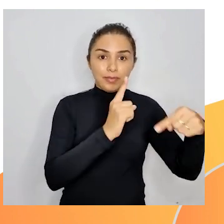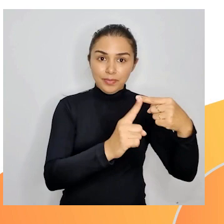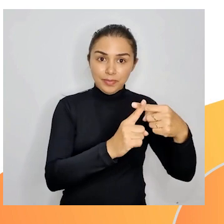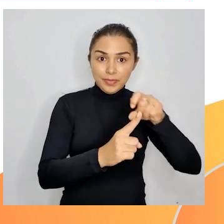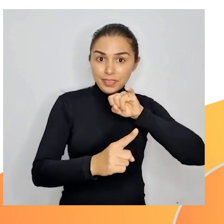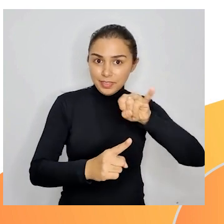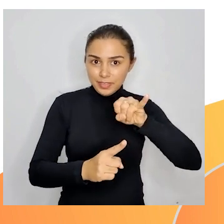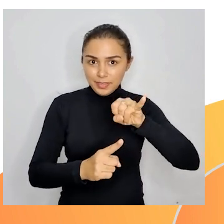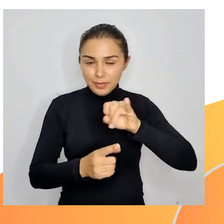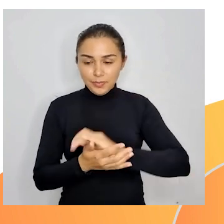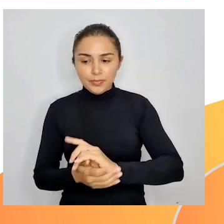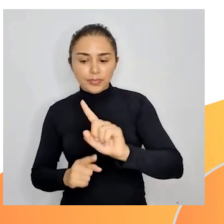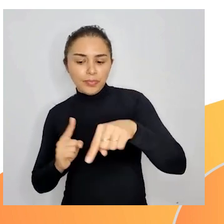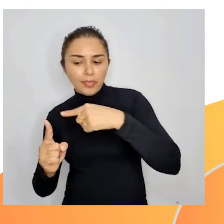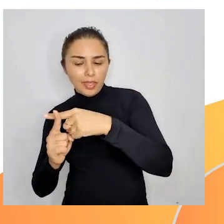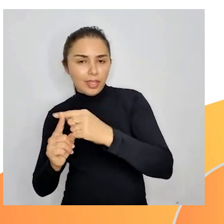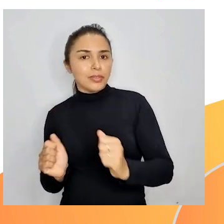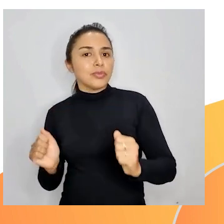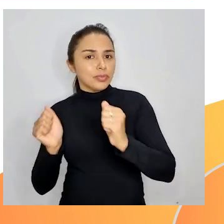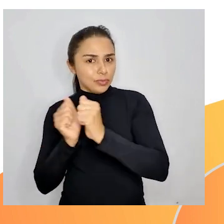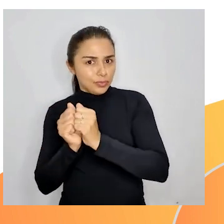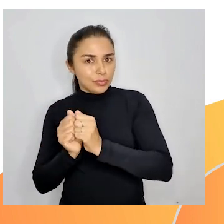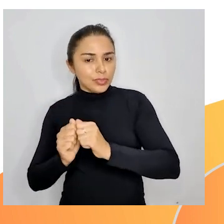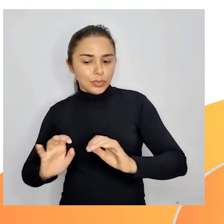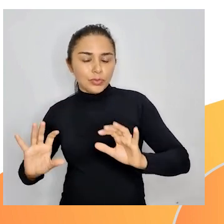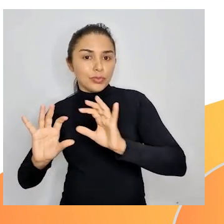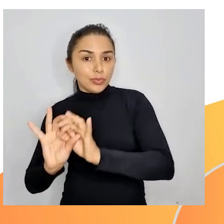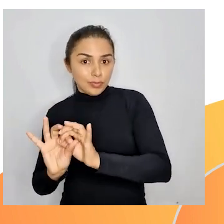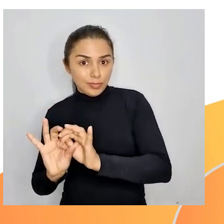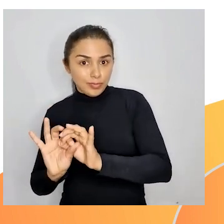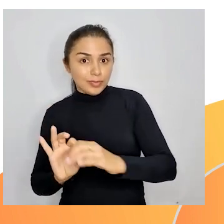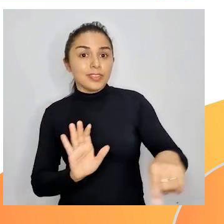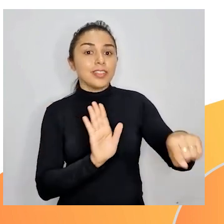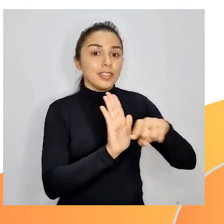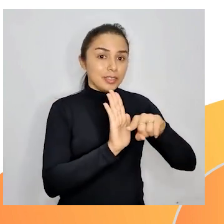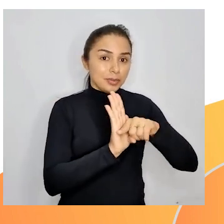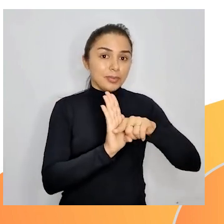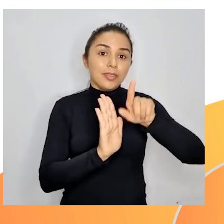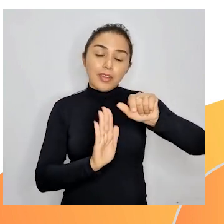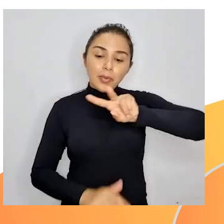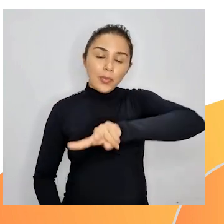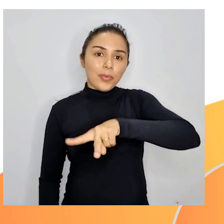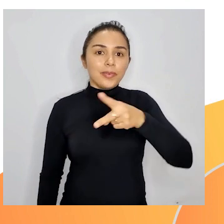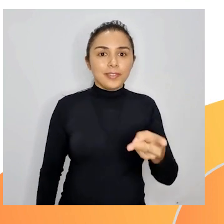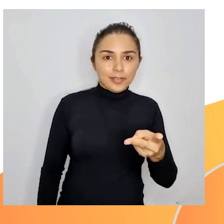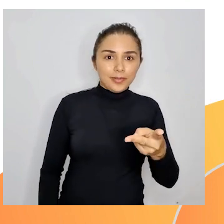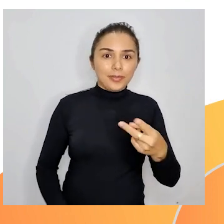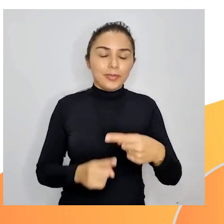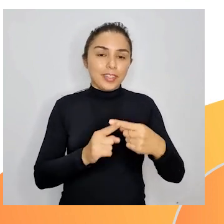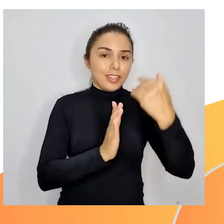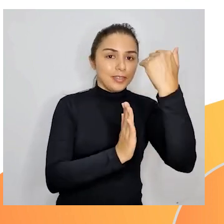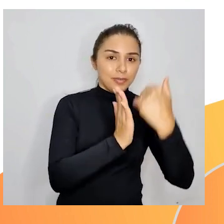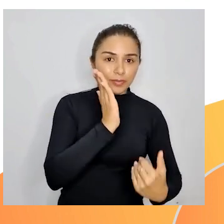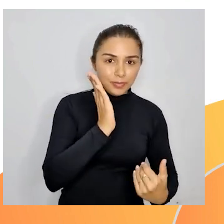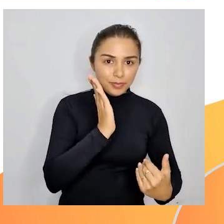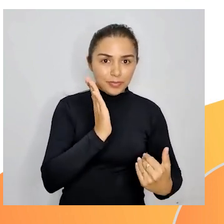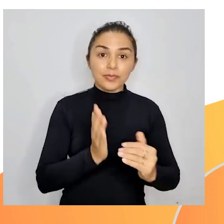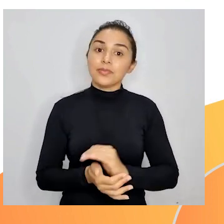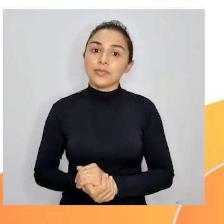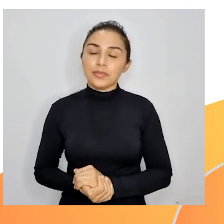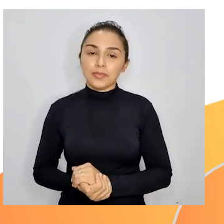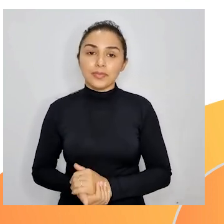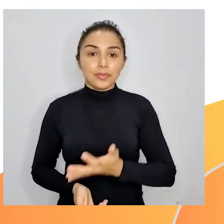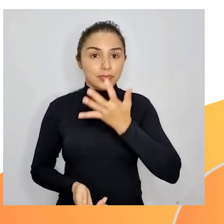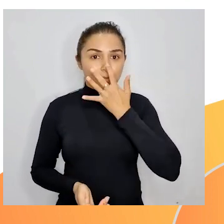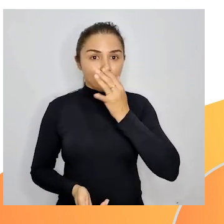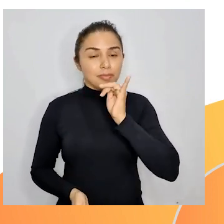agrego, eu junto, na subtração eu faço o contrário, eu retiro. Então, observem esse exemplo que vai